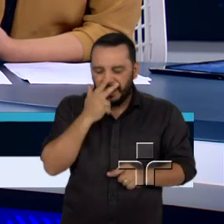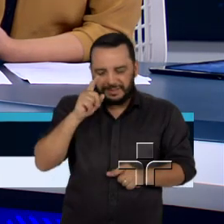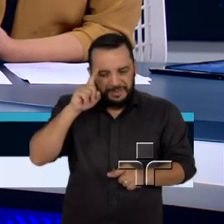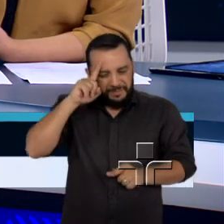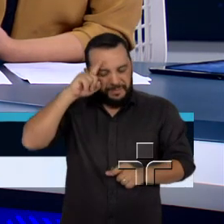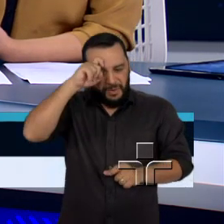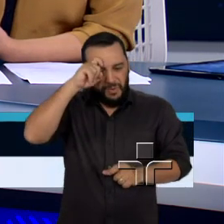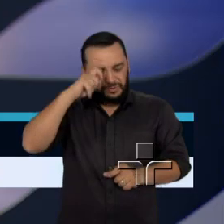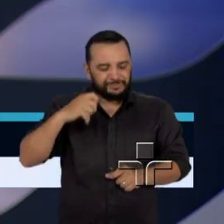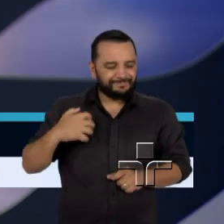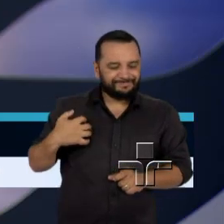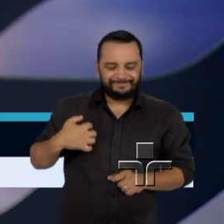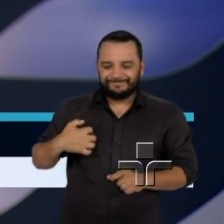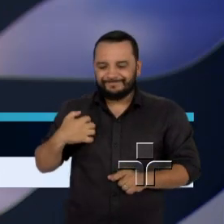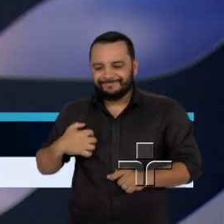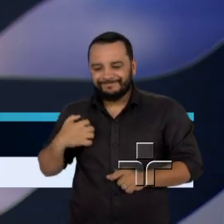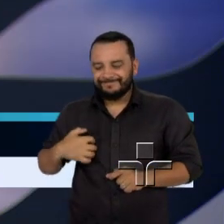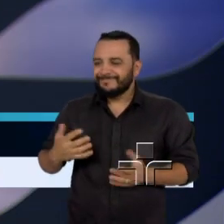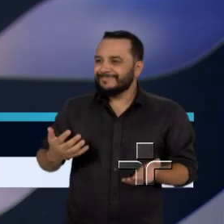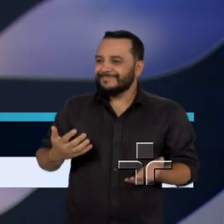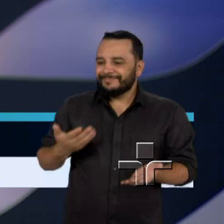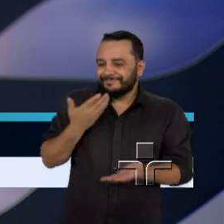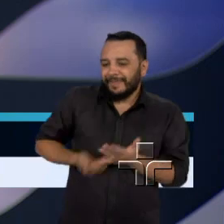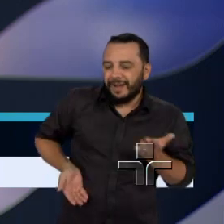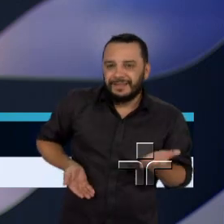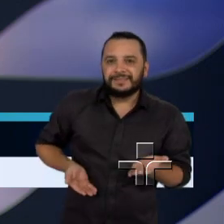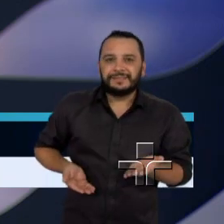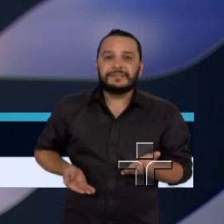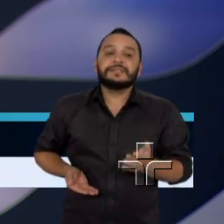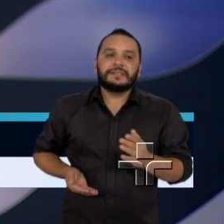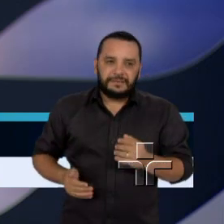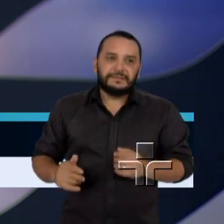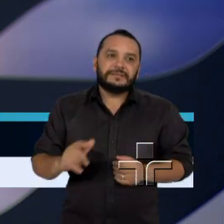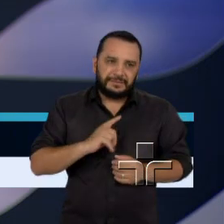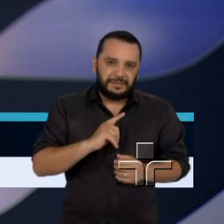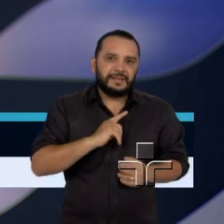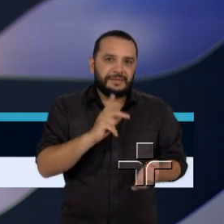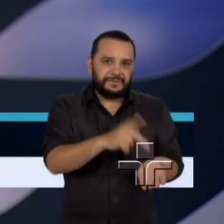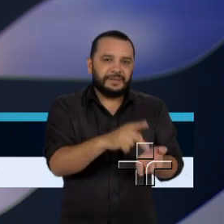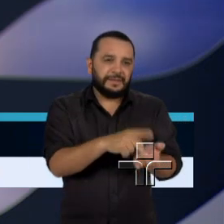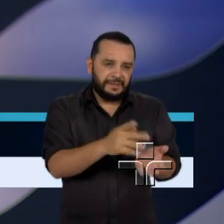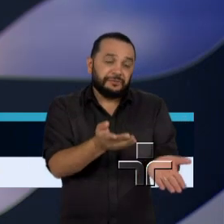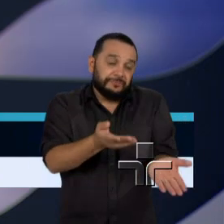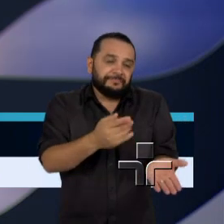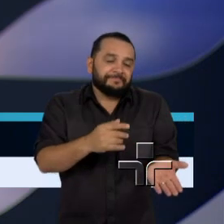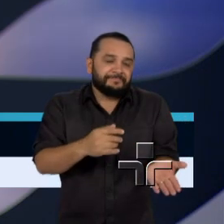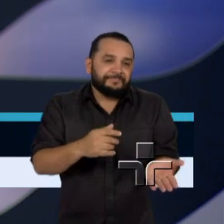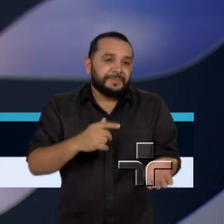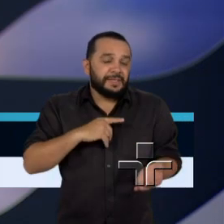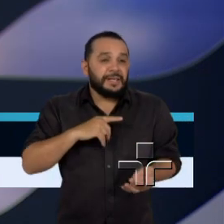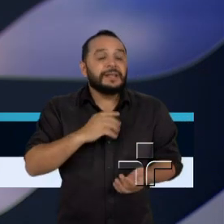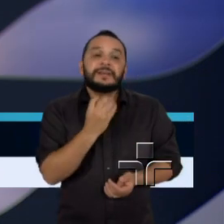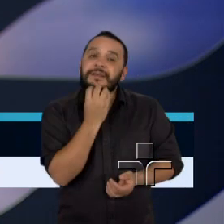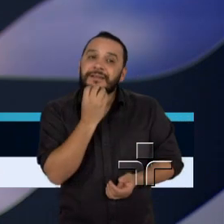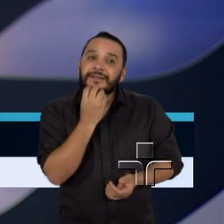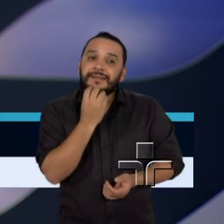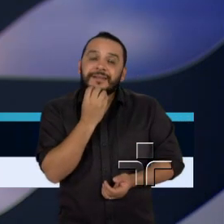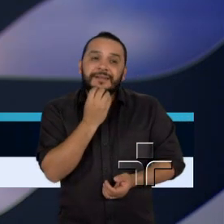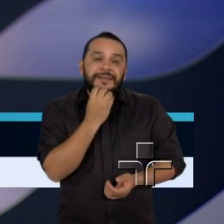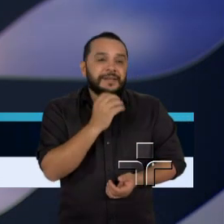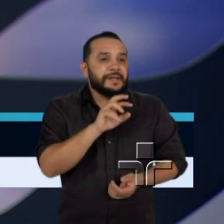gente tem visto aí um processo bastante amplo de desgaste de diversas figuras. Uma delas é o próprio Rodrigo Maia, né? O Rodrigo